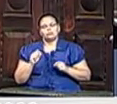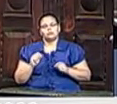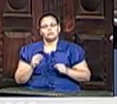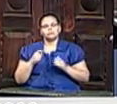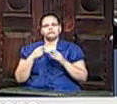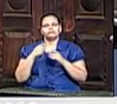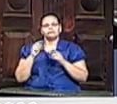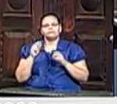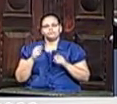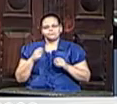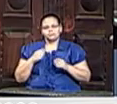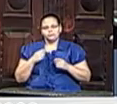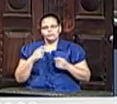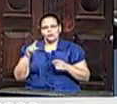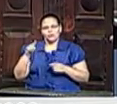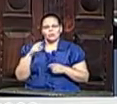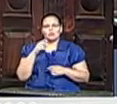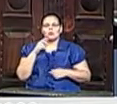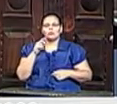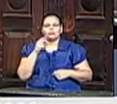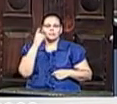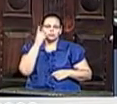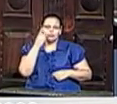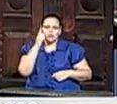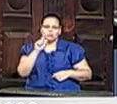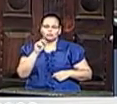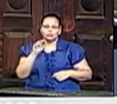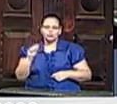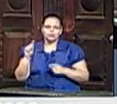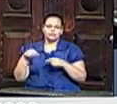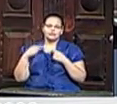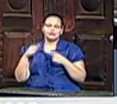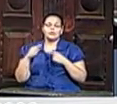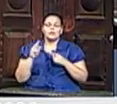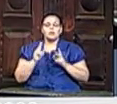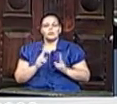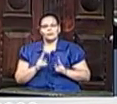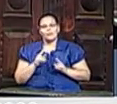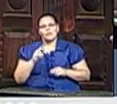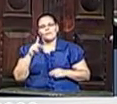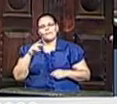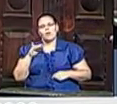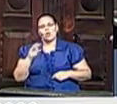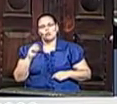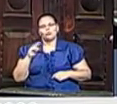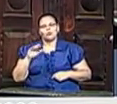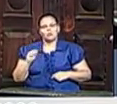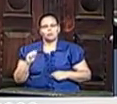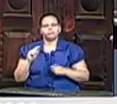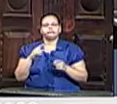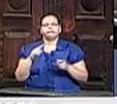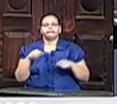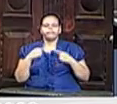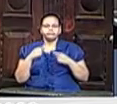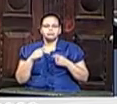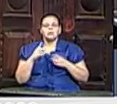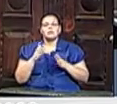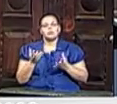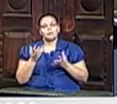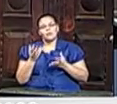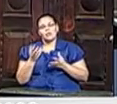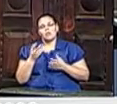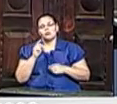provocado tematicamente pelo deputado Luiz Paulo, que se sentiu provocado pelo deputado Paulo Ramos, é minha vez de me sentir provocado, quero